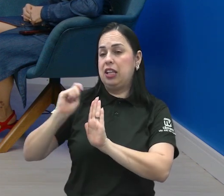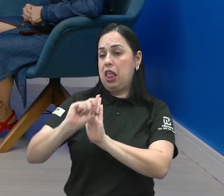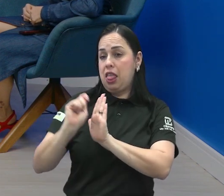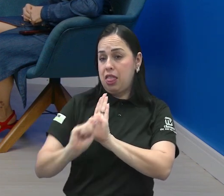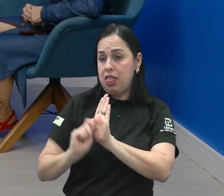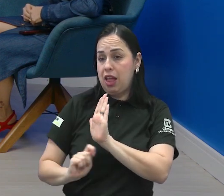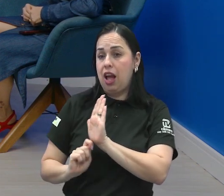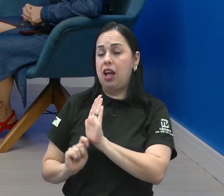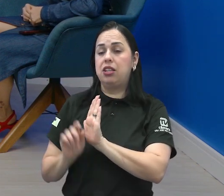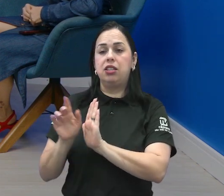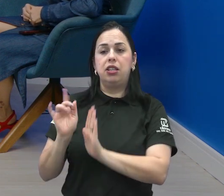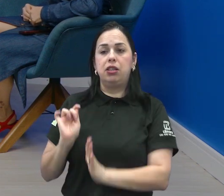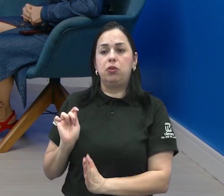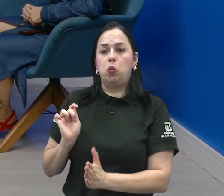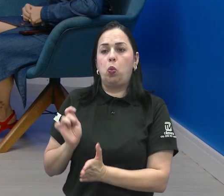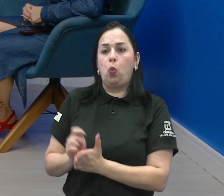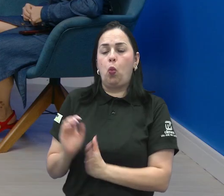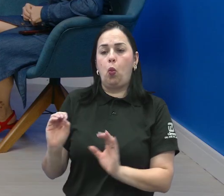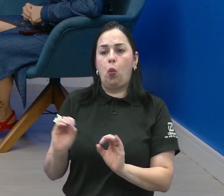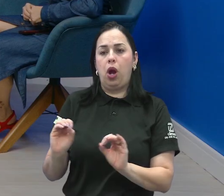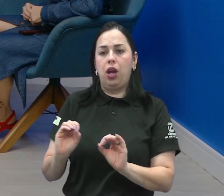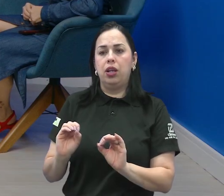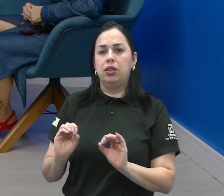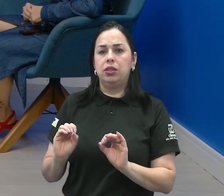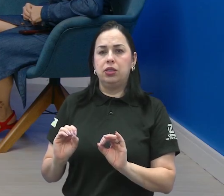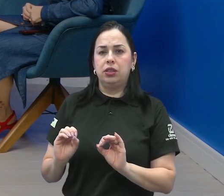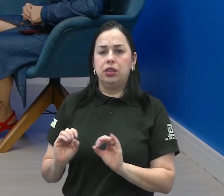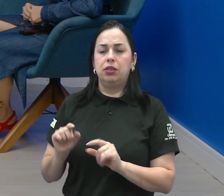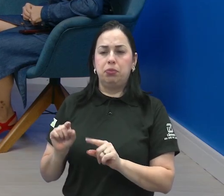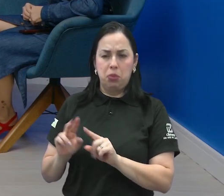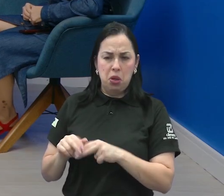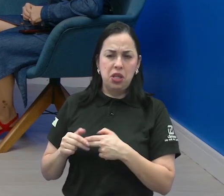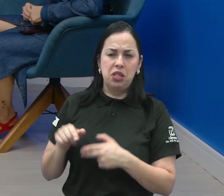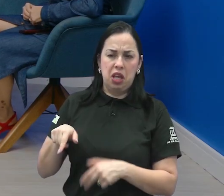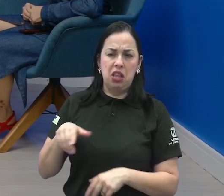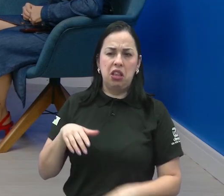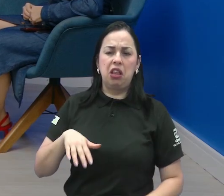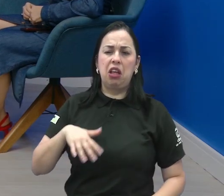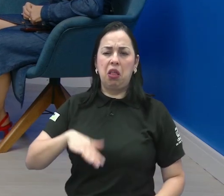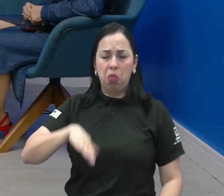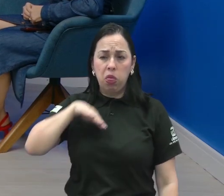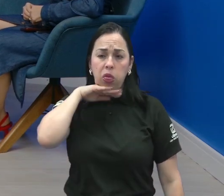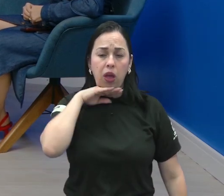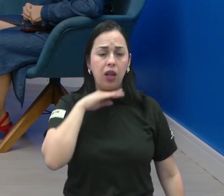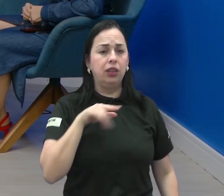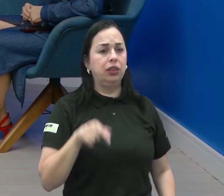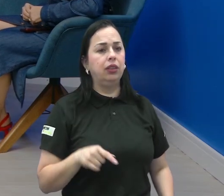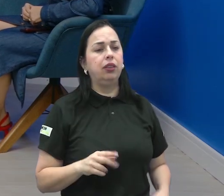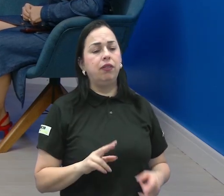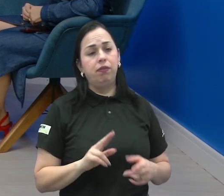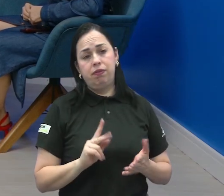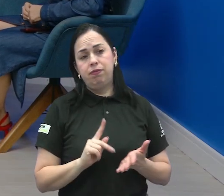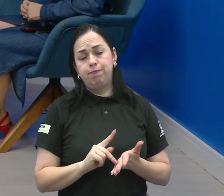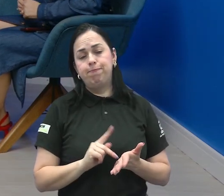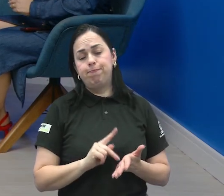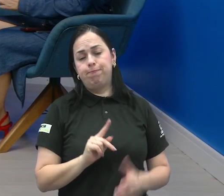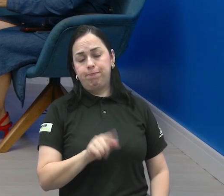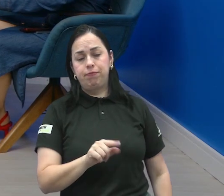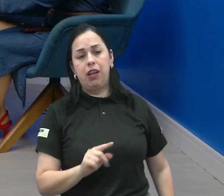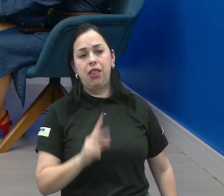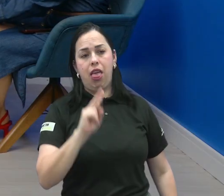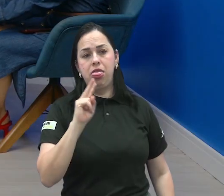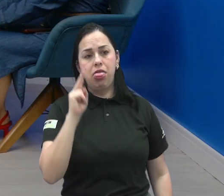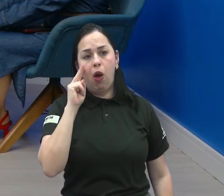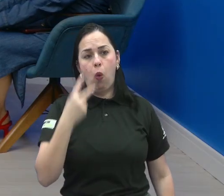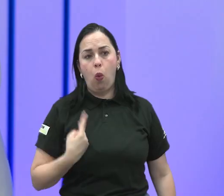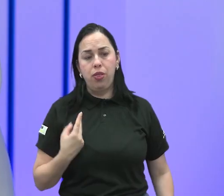às vezes é um trabalho que não é remunerado, né? Isso também acaba contribuindo para essa desmotivação? Sim, porque ele não fica reconhecido, né?